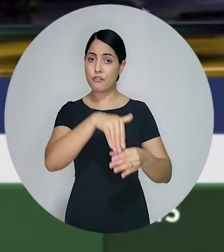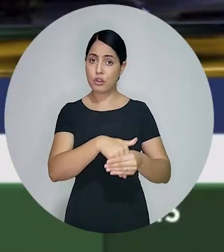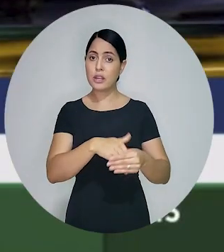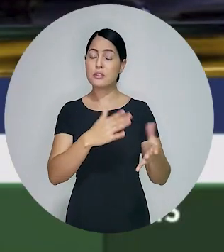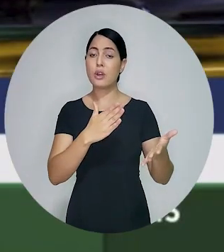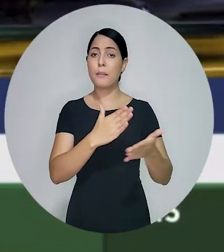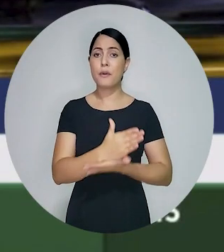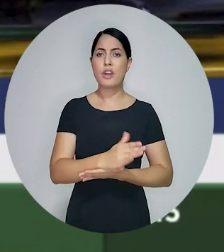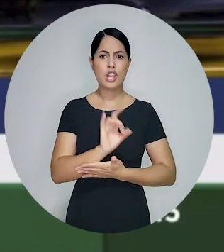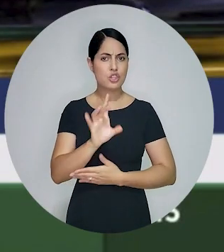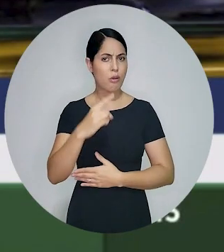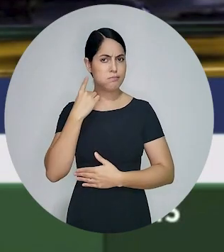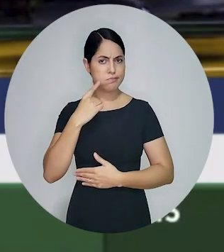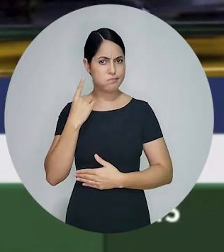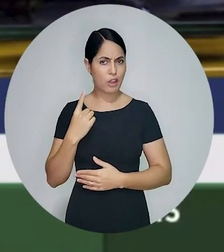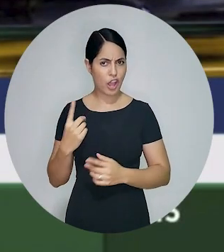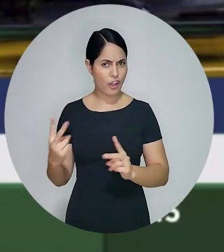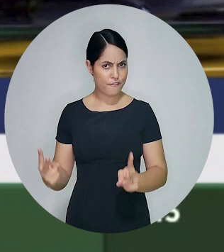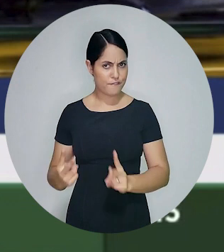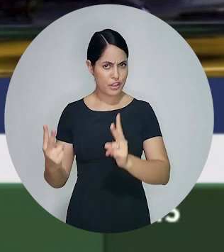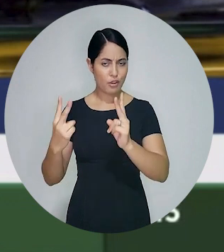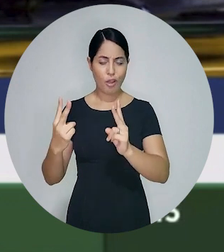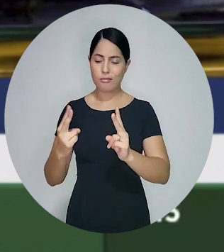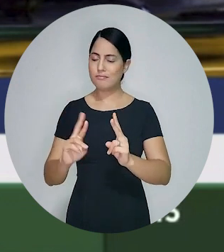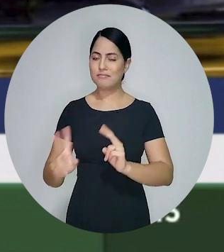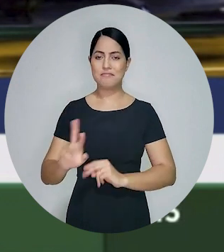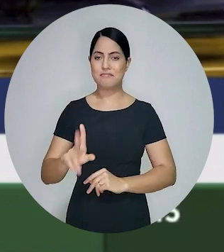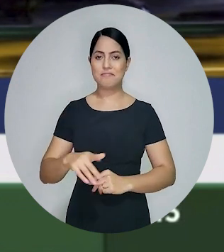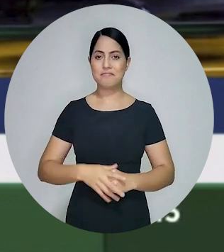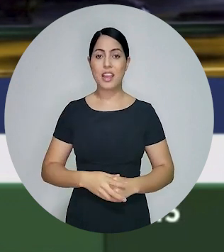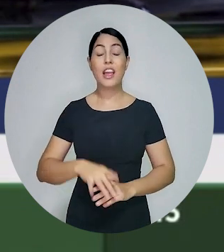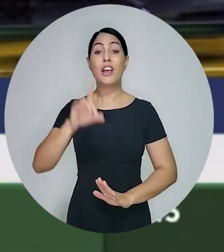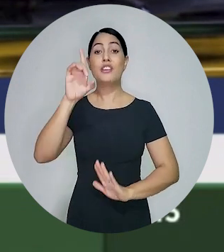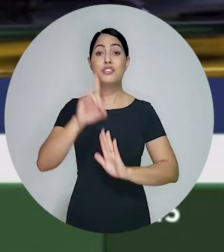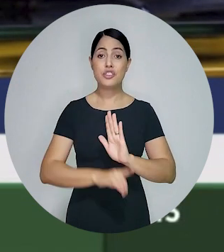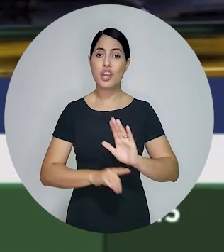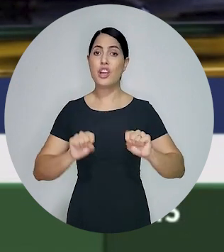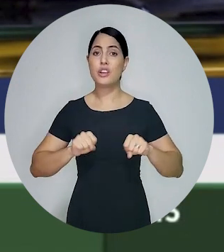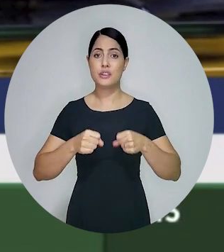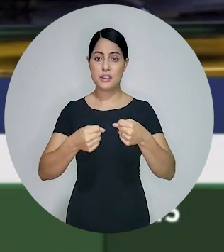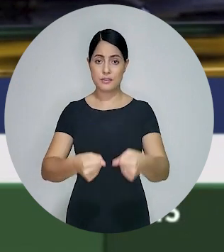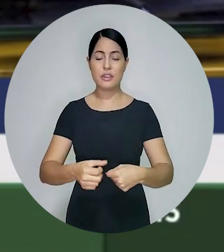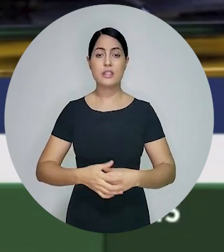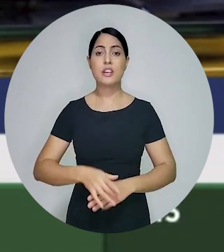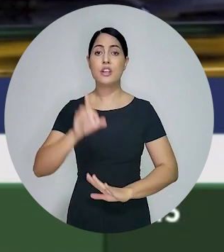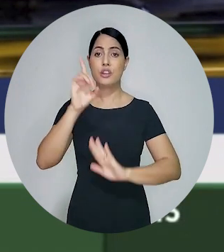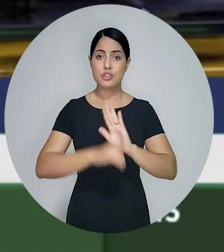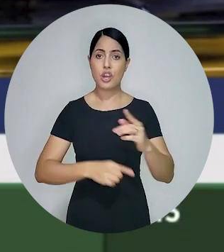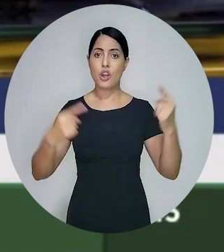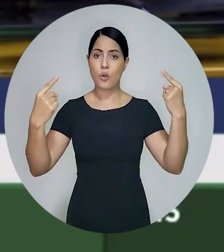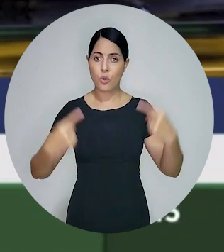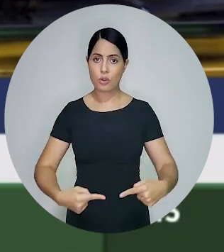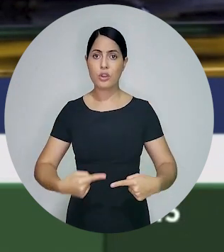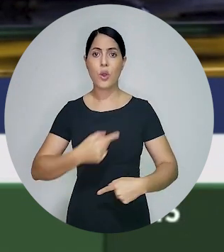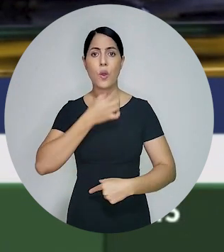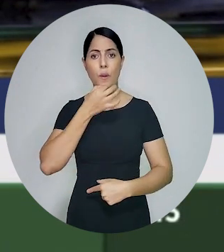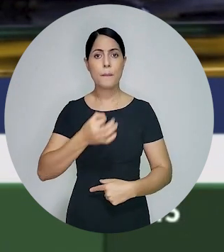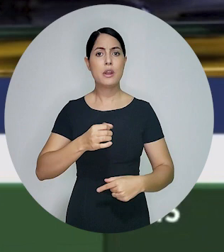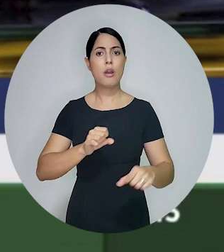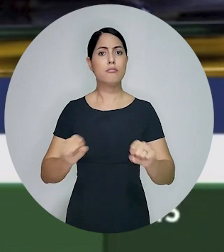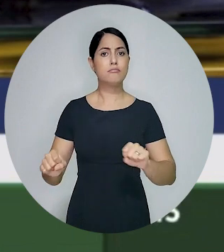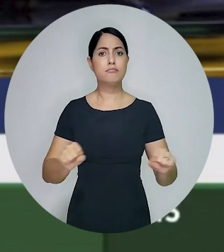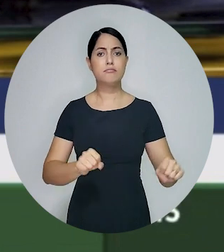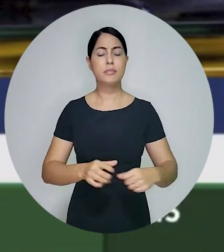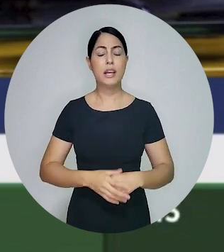votação não é uma vitória da advocacia, é uma vitória do direito de defesa, do direito ao contraditório, do direito à ampla